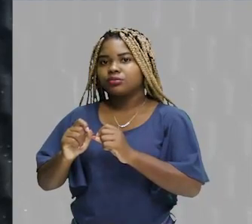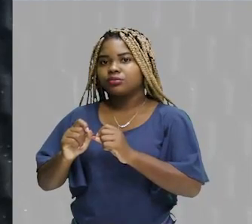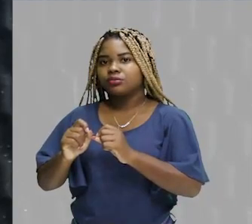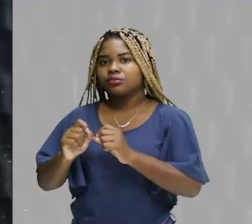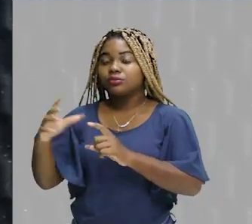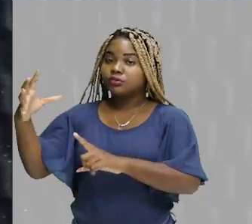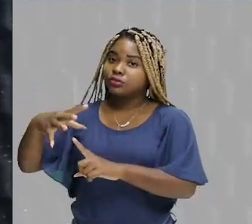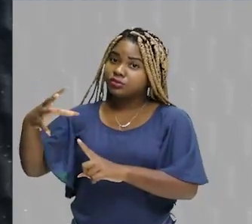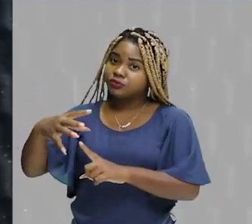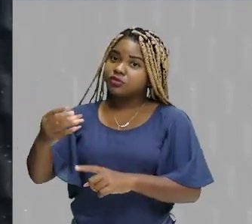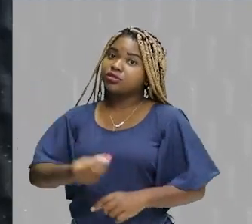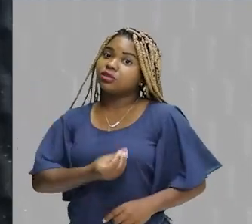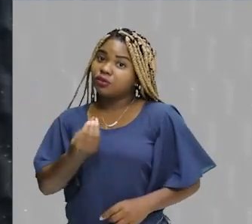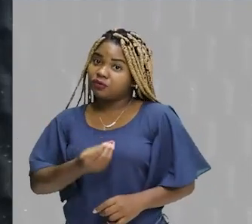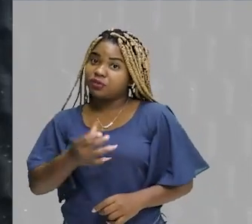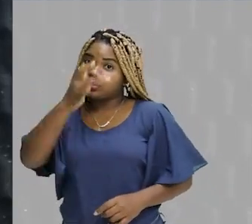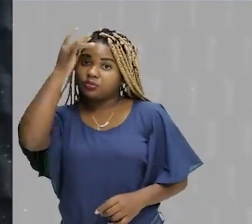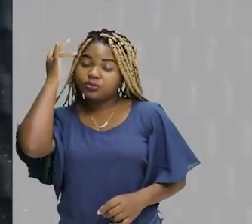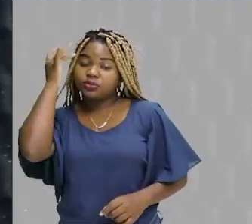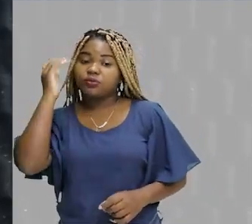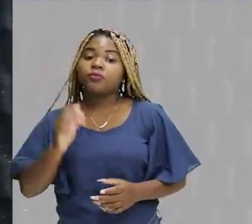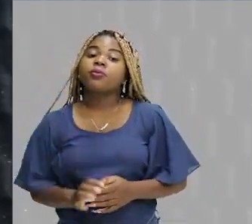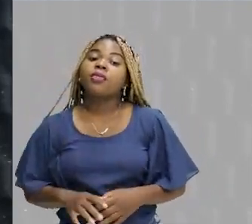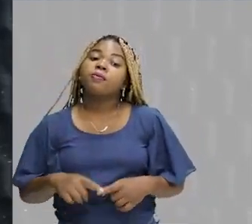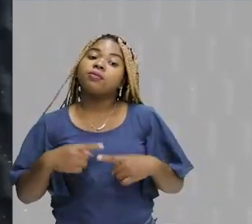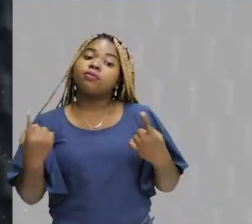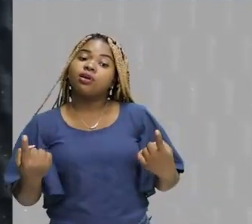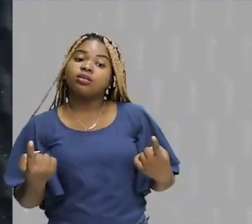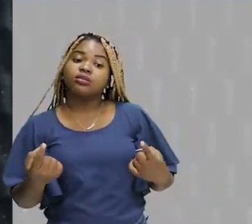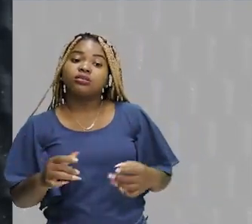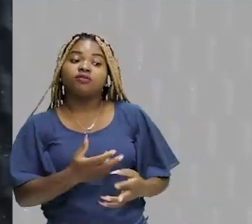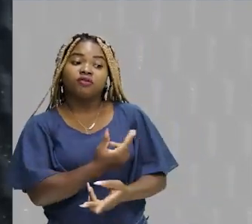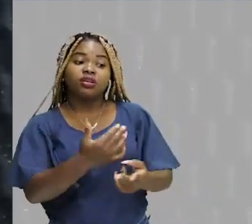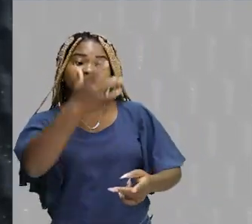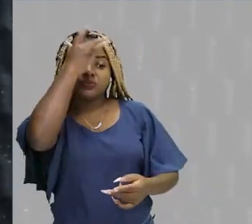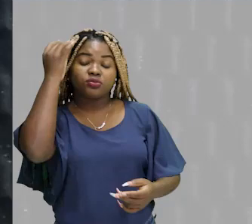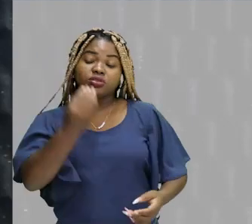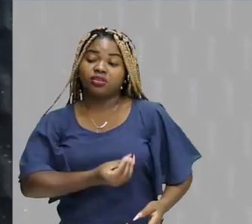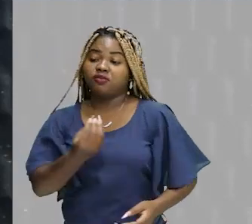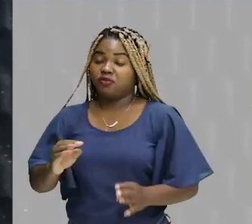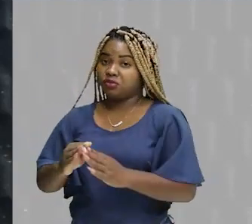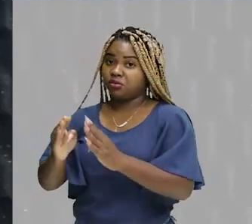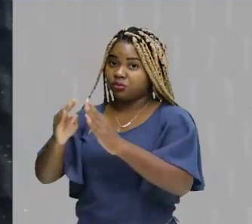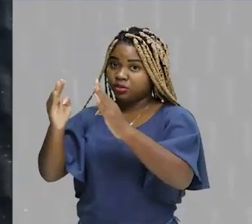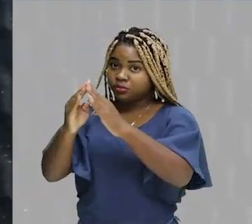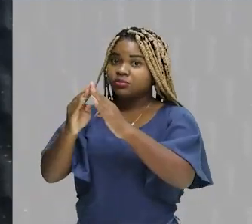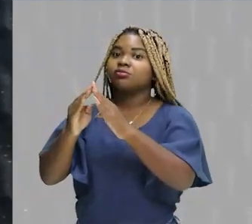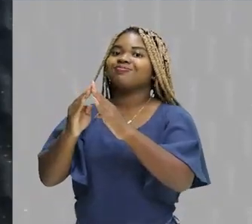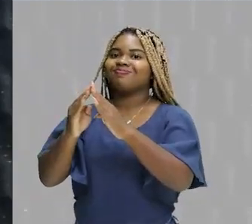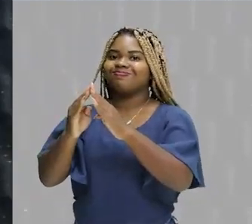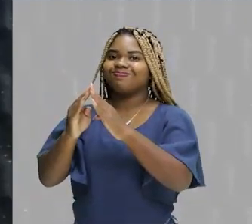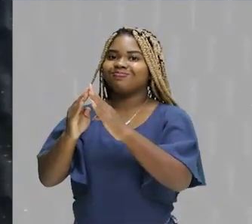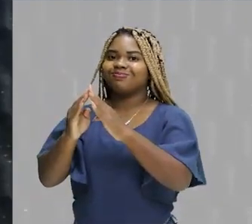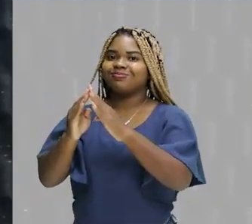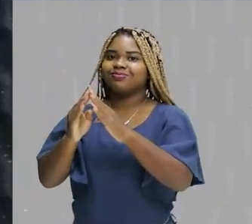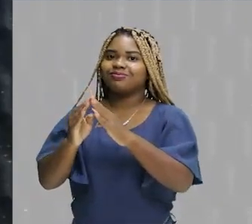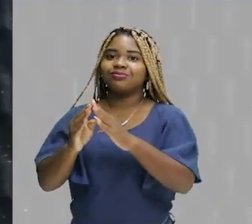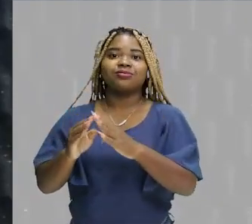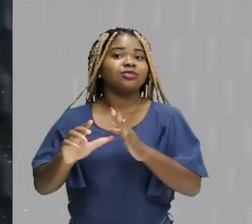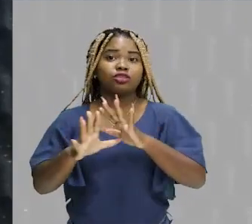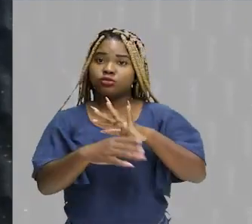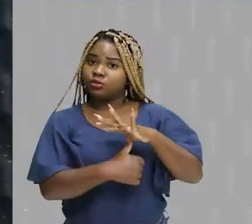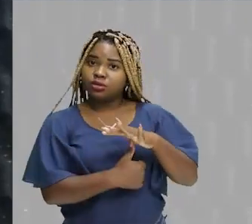lado, muitas pessoas moram na periferia e não são criminosas. E são pessoas trabalhadoras, são